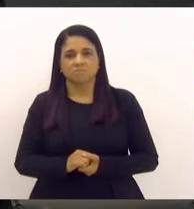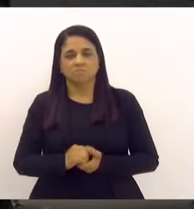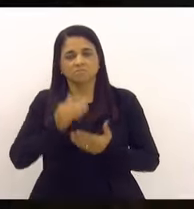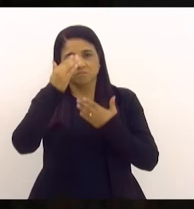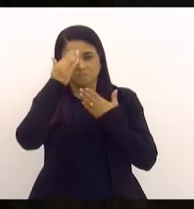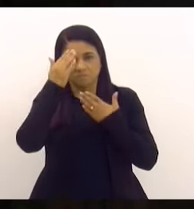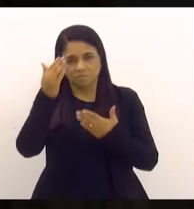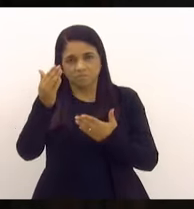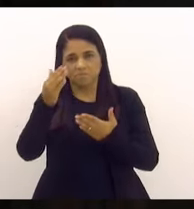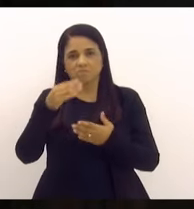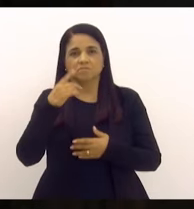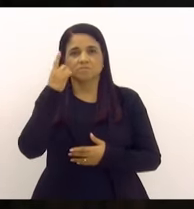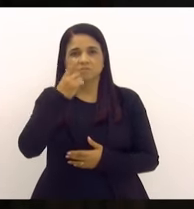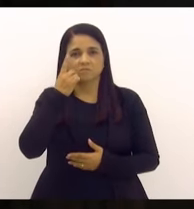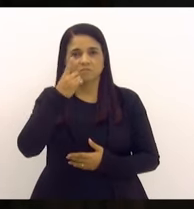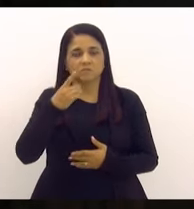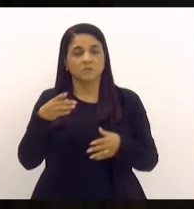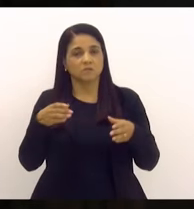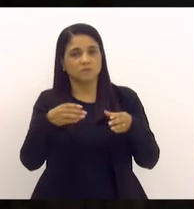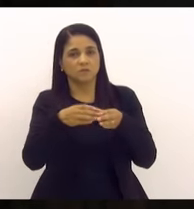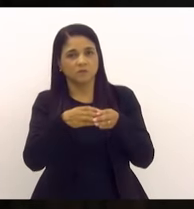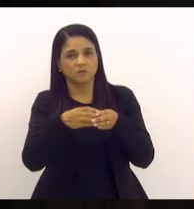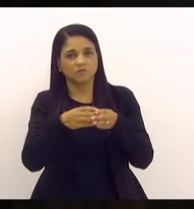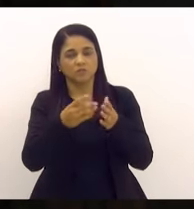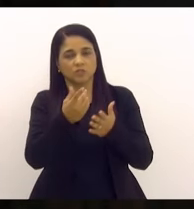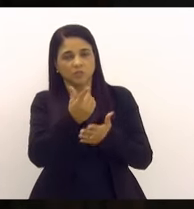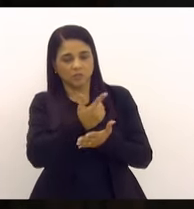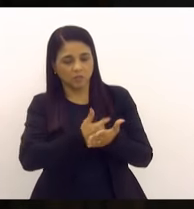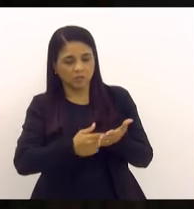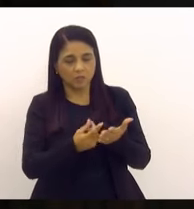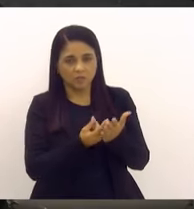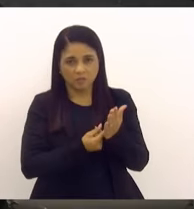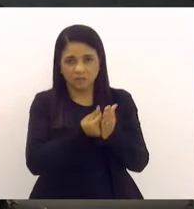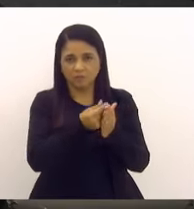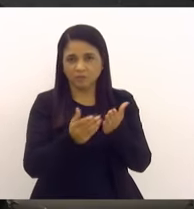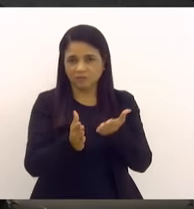Obrigado, deputado Munir. Pela Comissão de Tributação, deputado Arthur Monteiro.